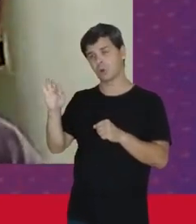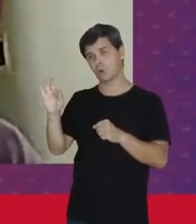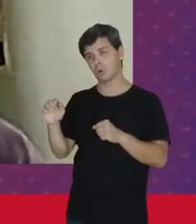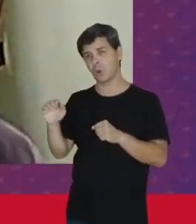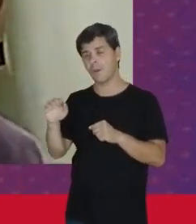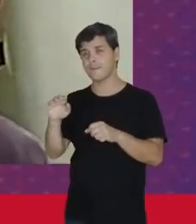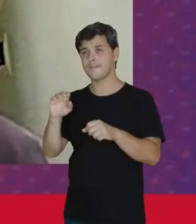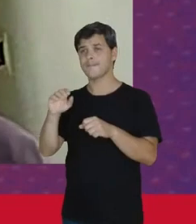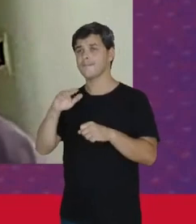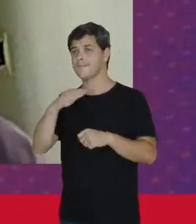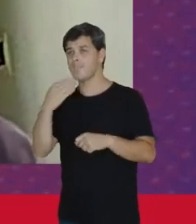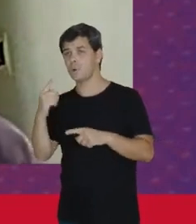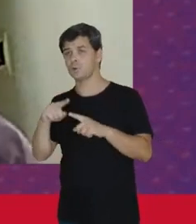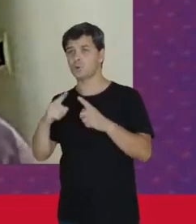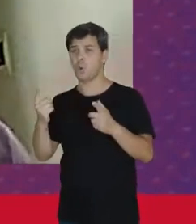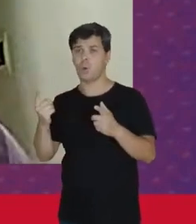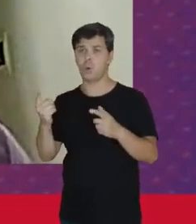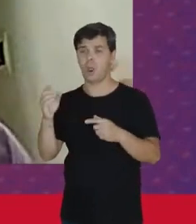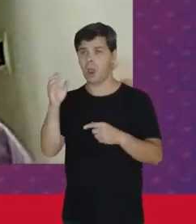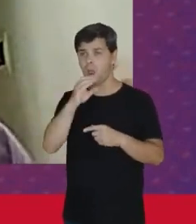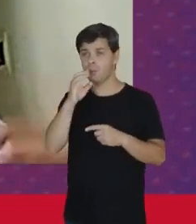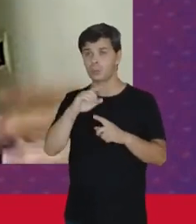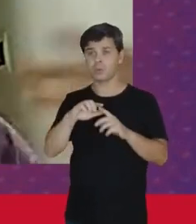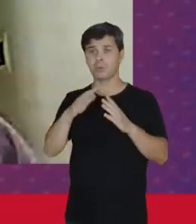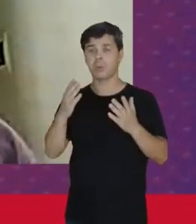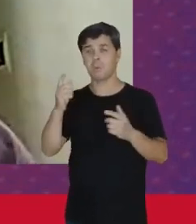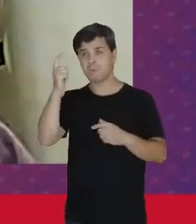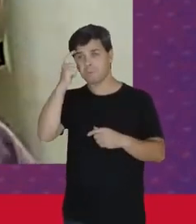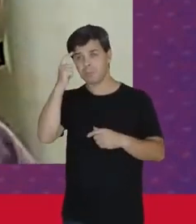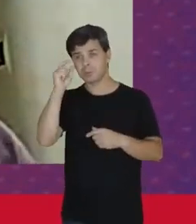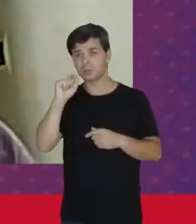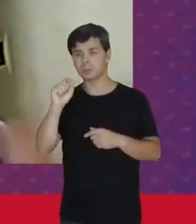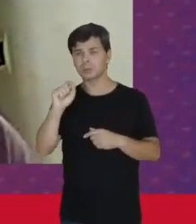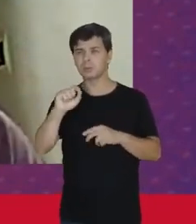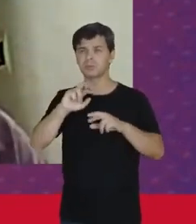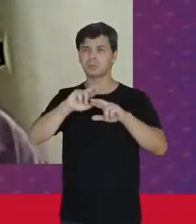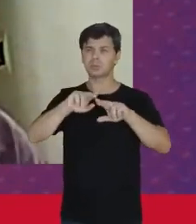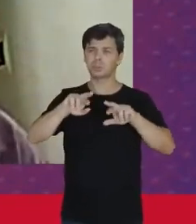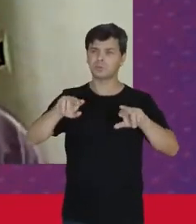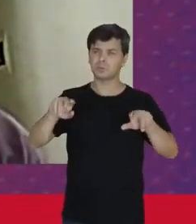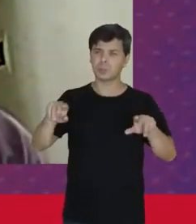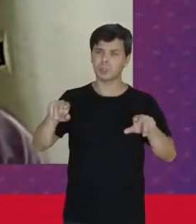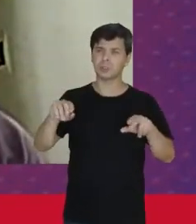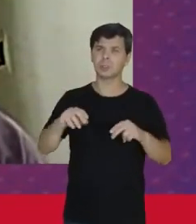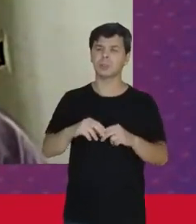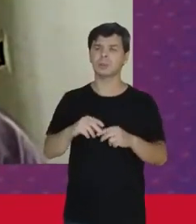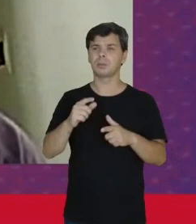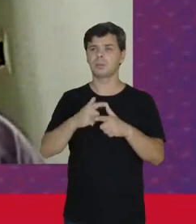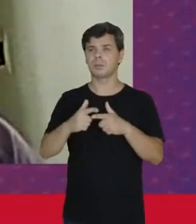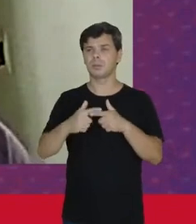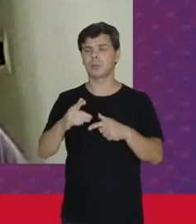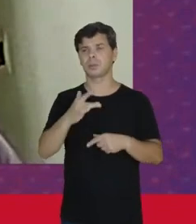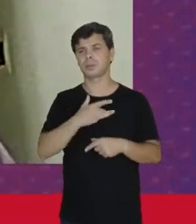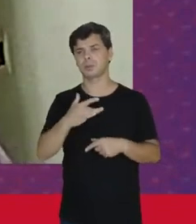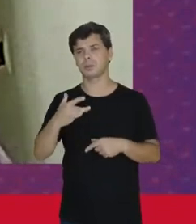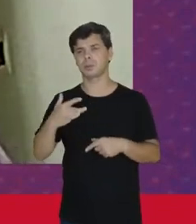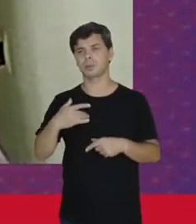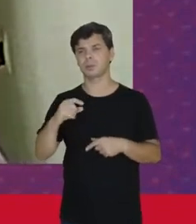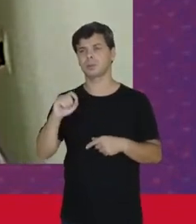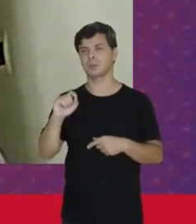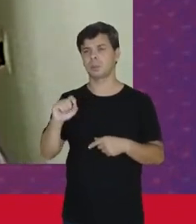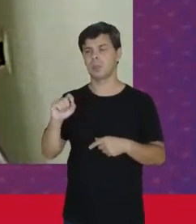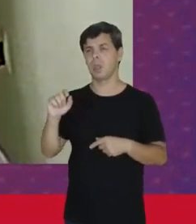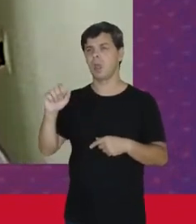morte imediata ou quase imediata, né? Então, imagina, existe uma série de outros problemas de saúde que